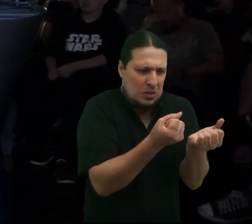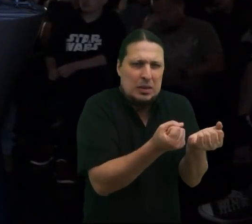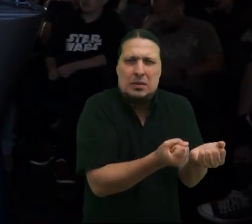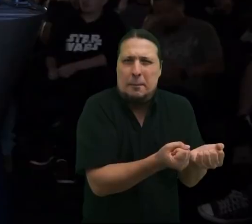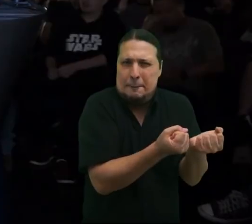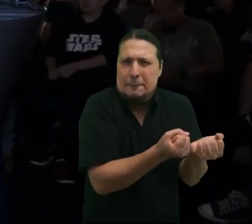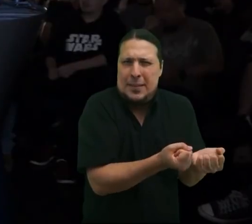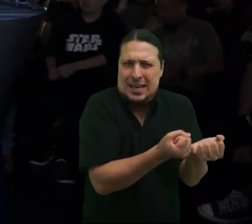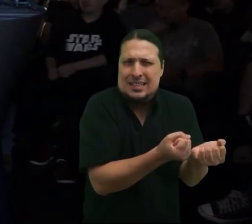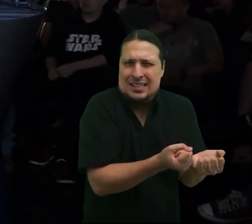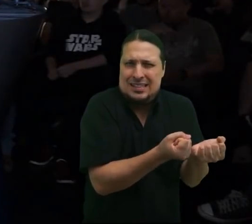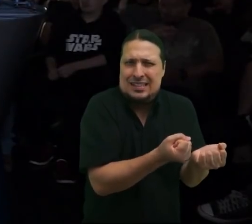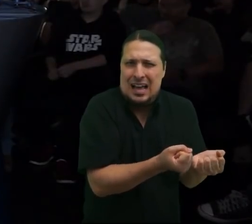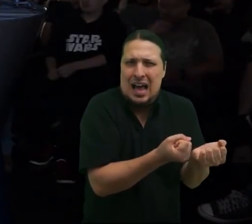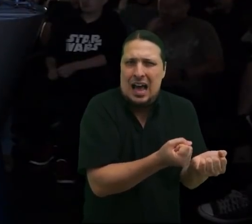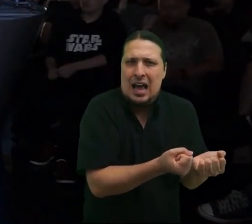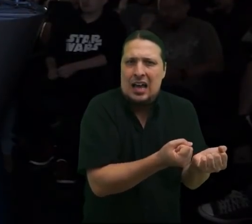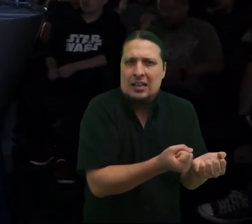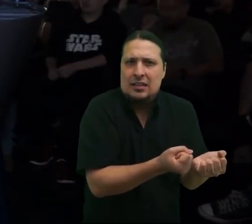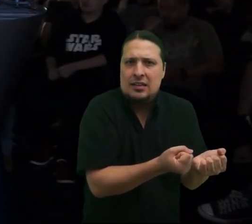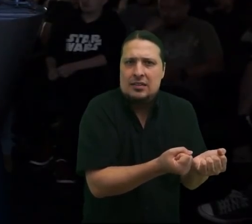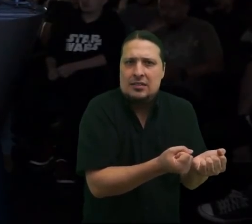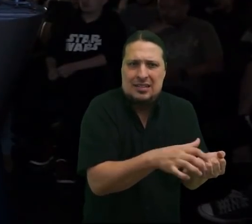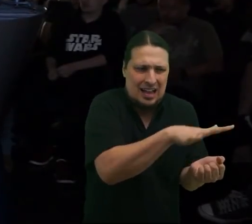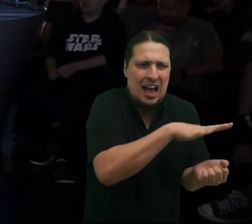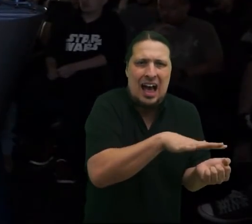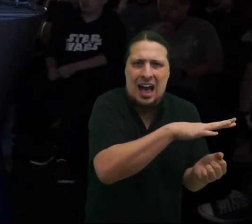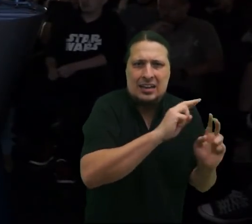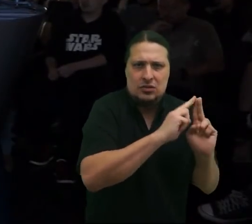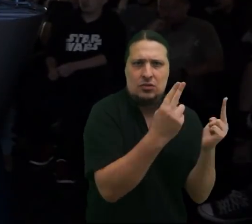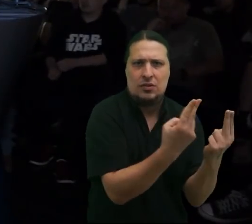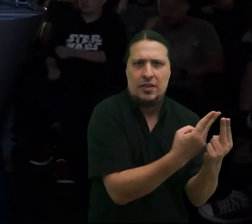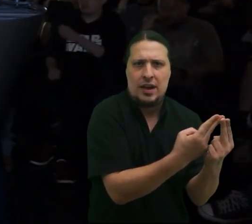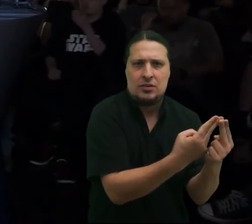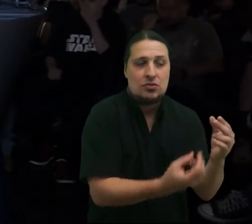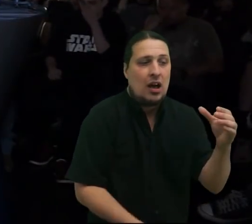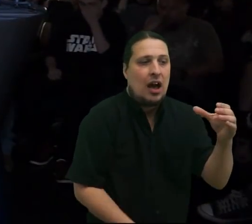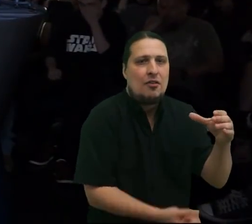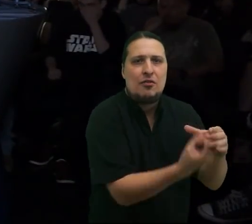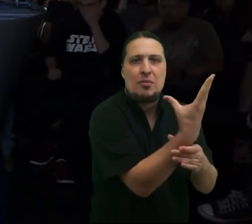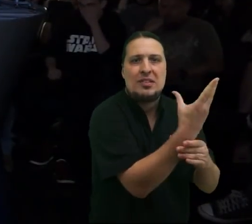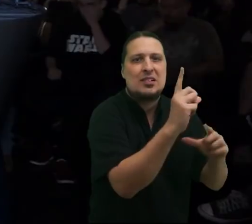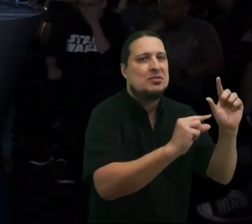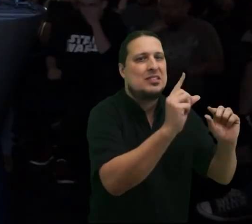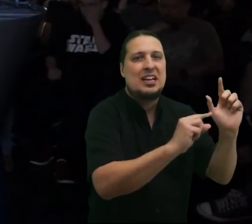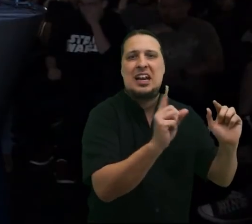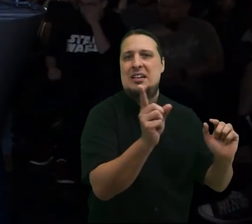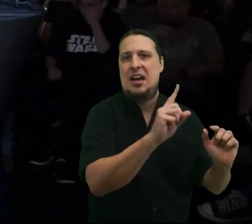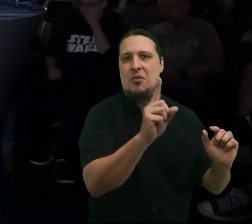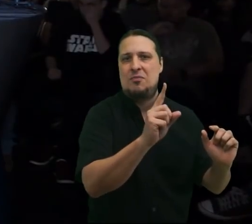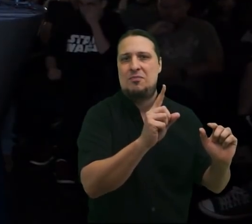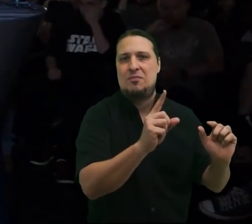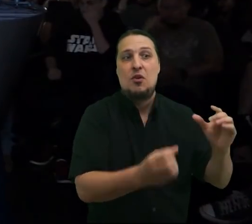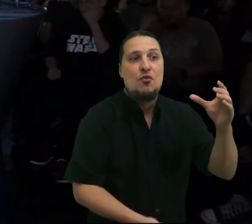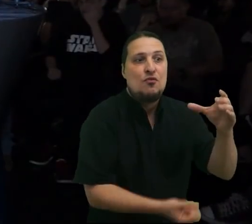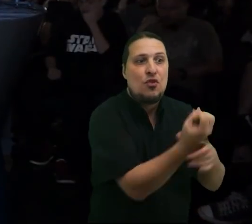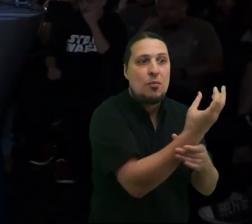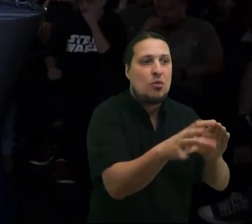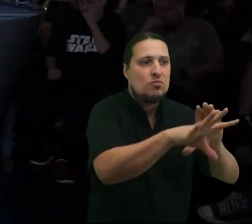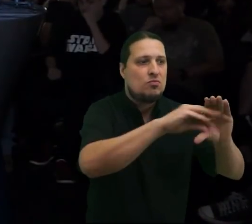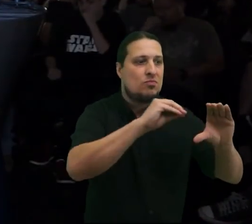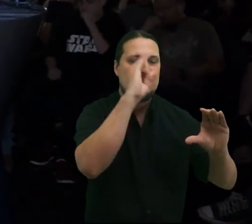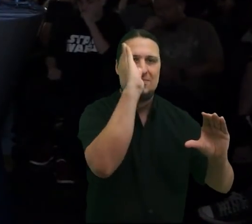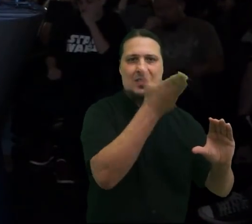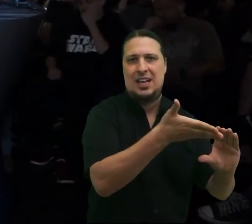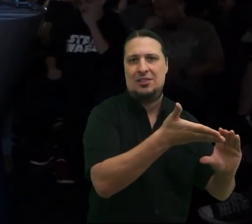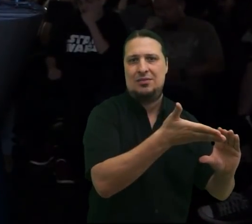foi confirmado observacionalmente, mas teoricamente tem como mostrar que esse processo é